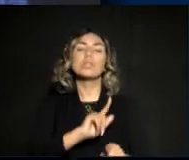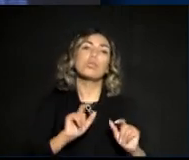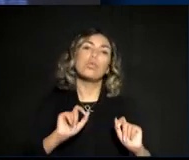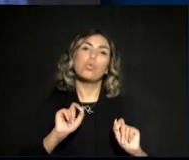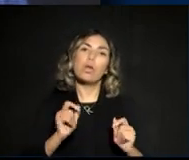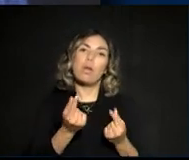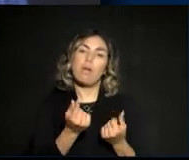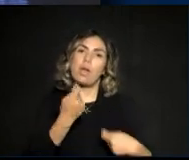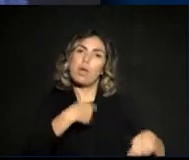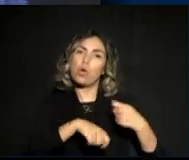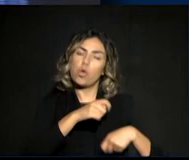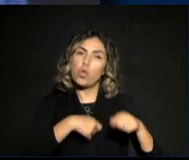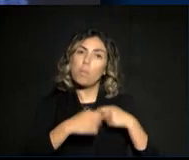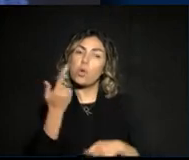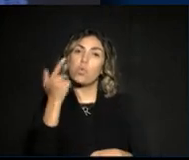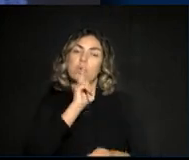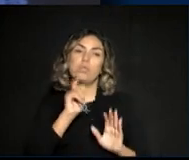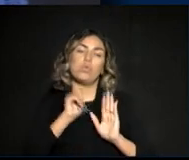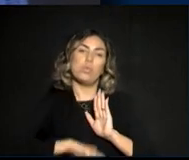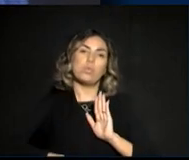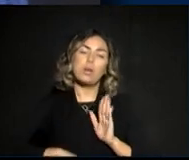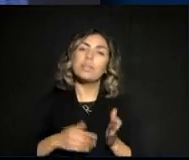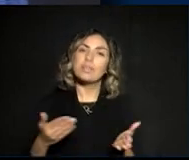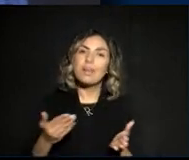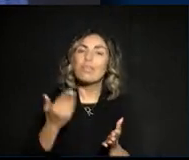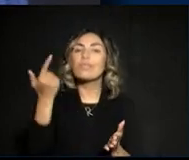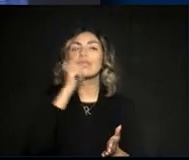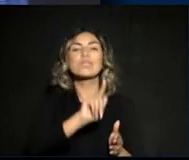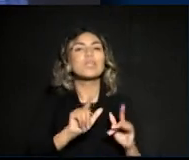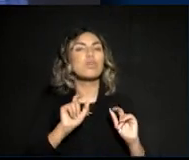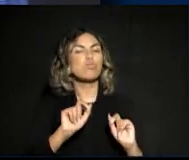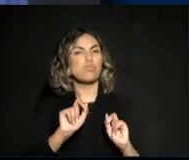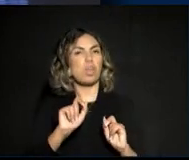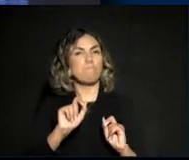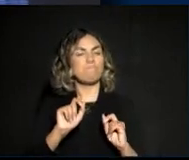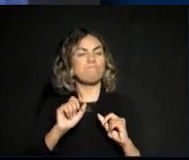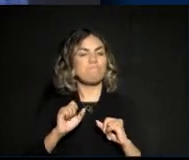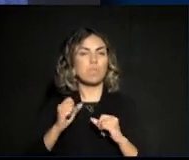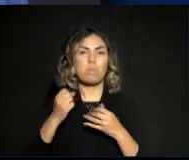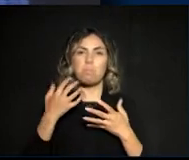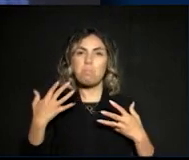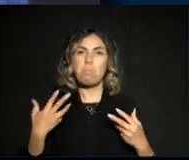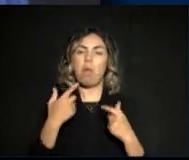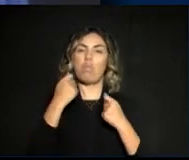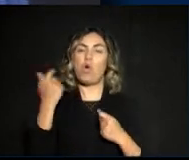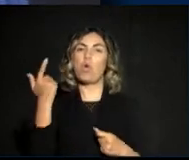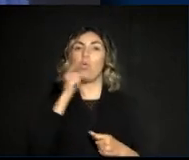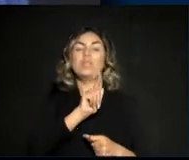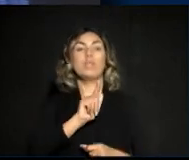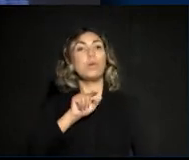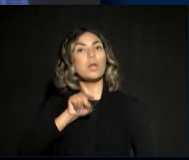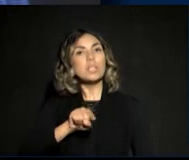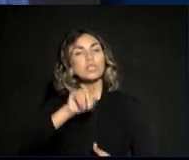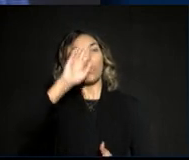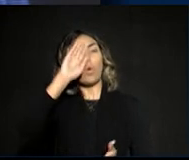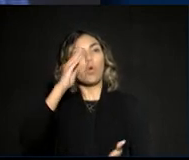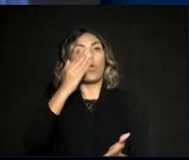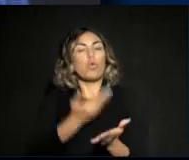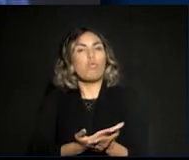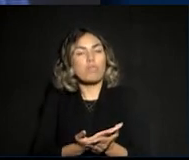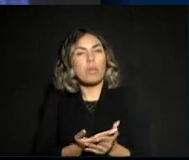de reequilíbrio econômico-financeiro dos contratos Oi gente demonstrou Fortaleza na regulação E isso gerou